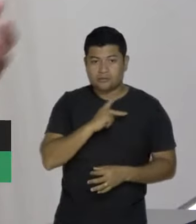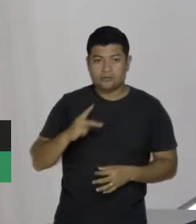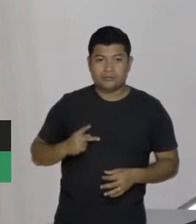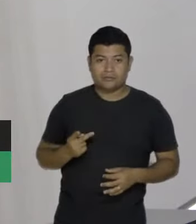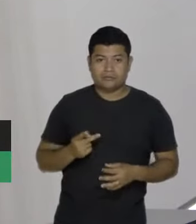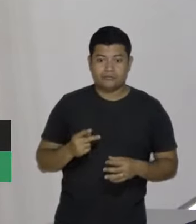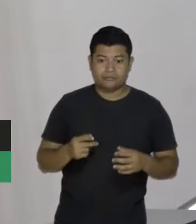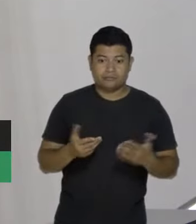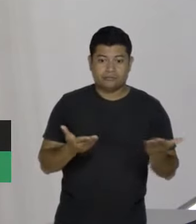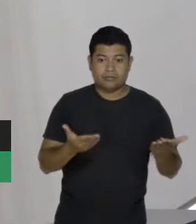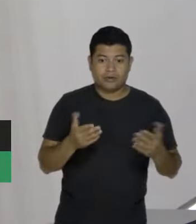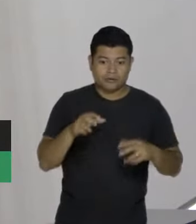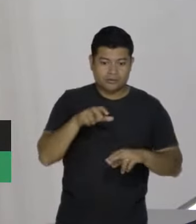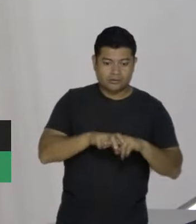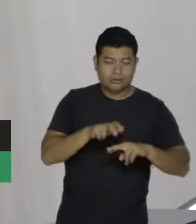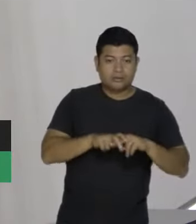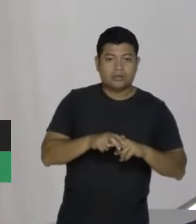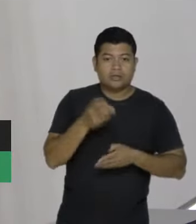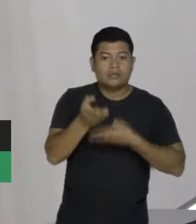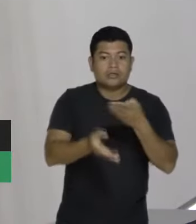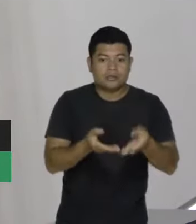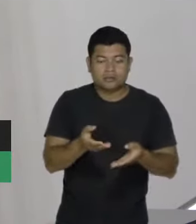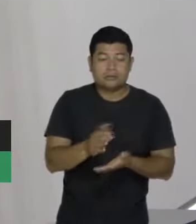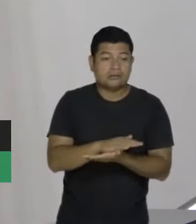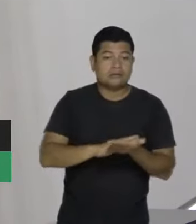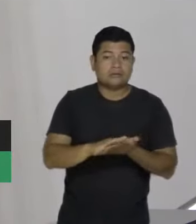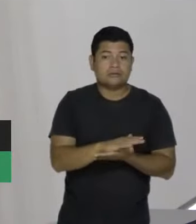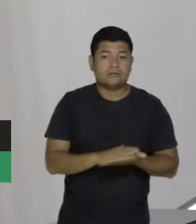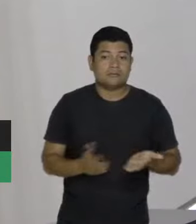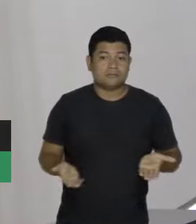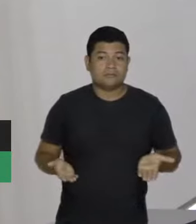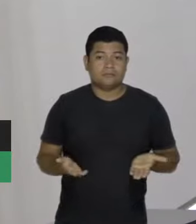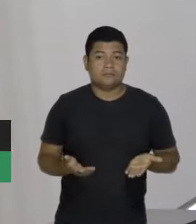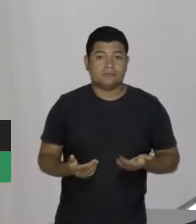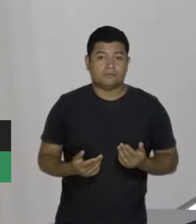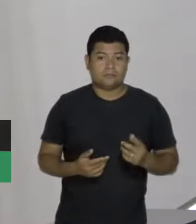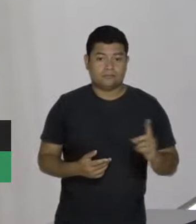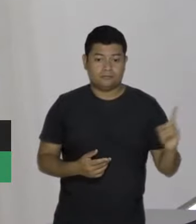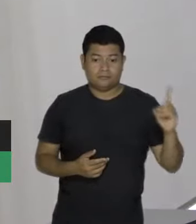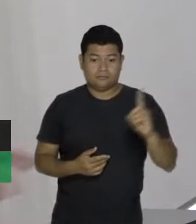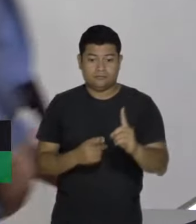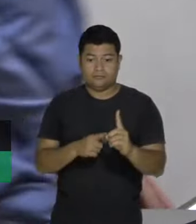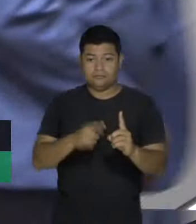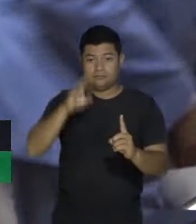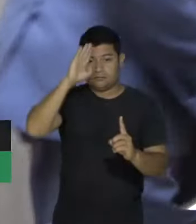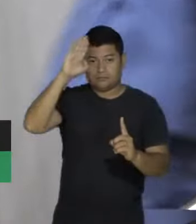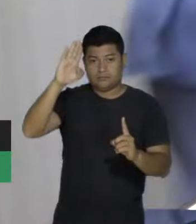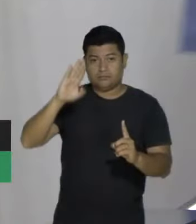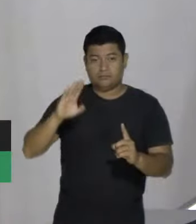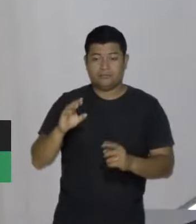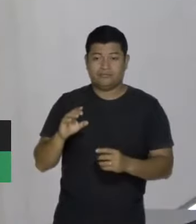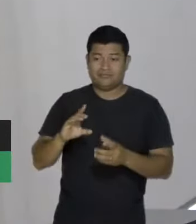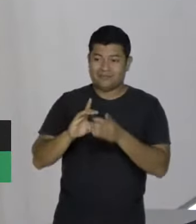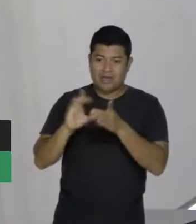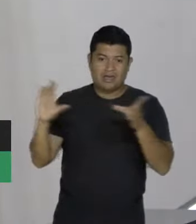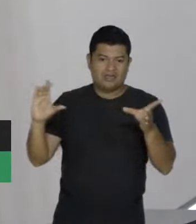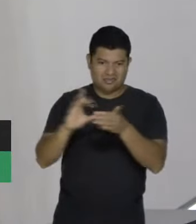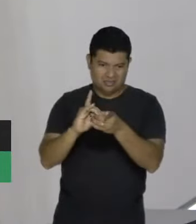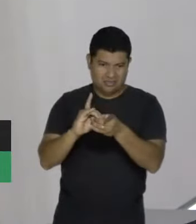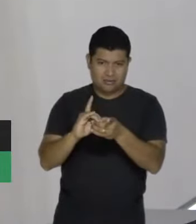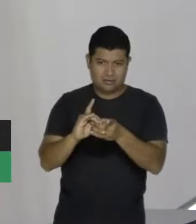ninguém para ser atendido, e o atendente, principalmente no Detran,